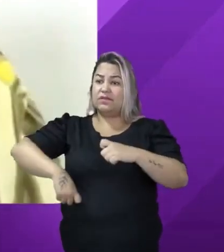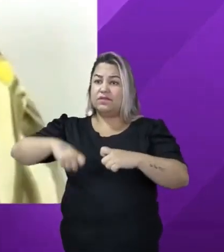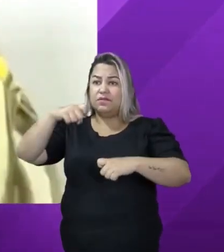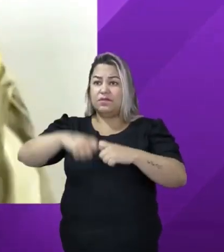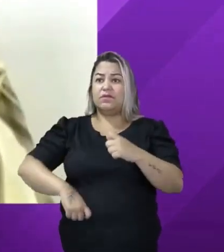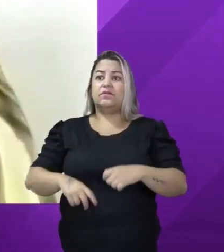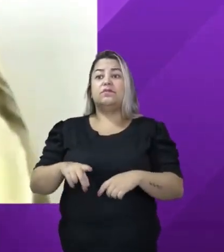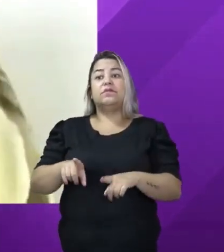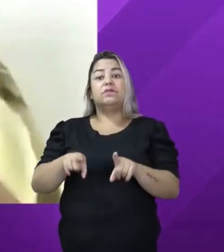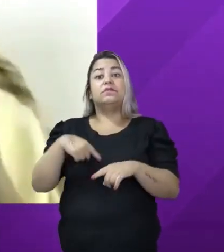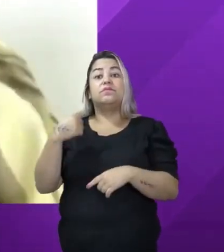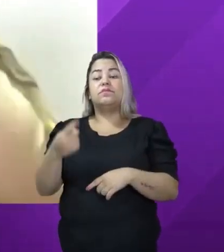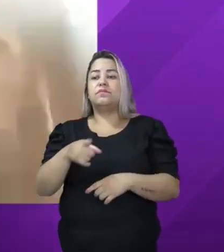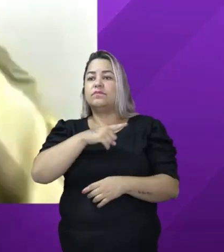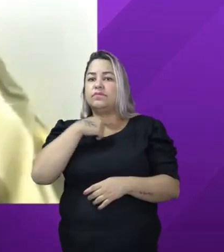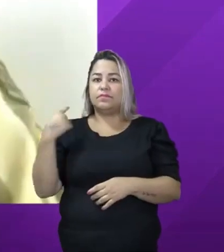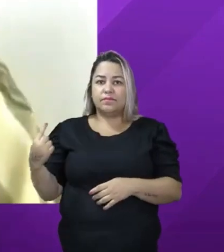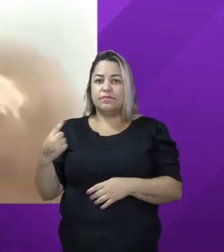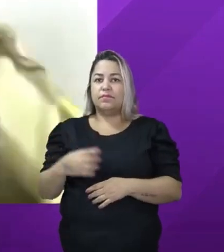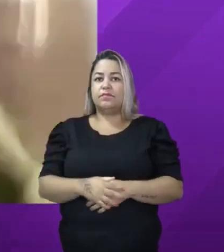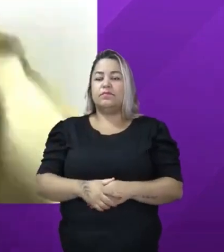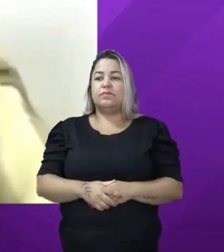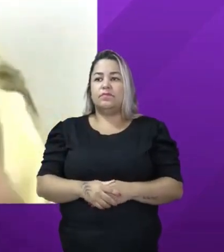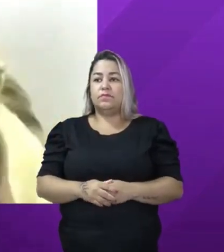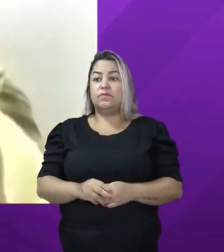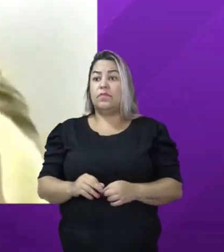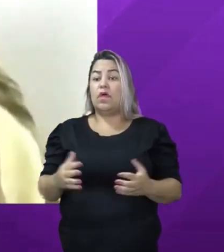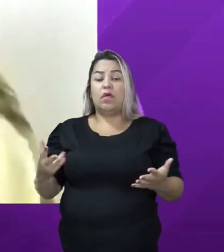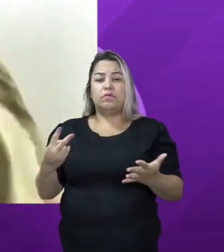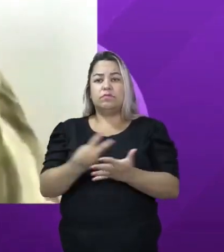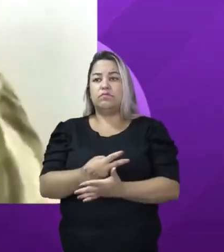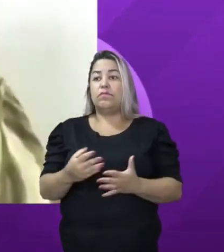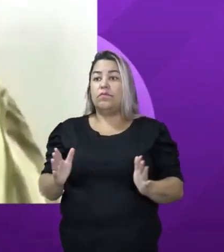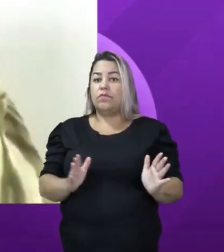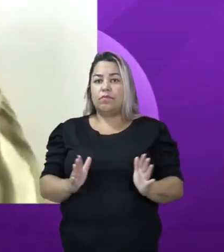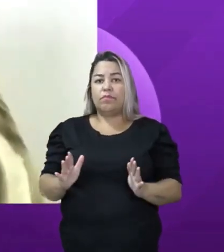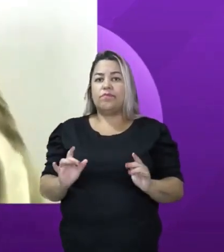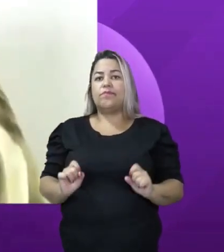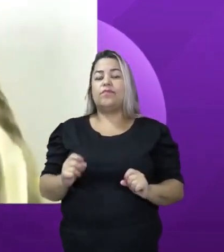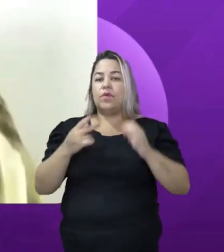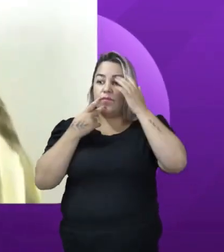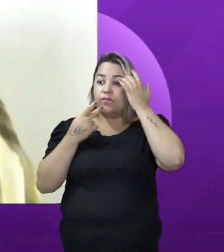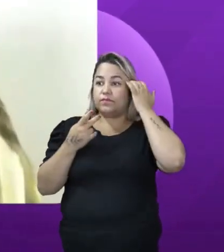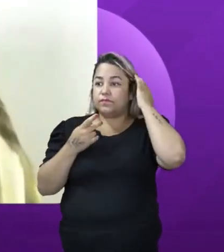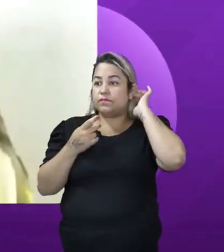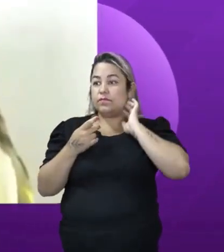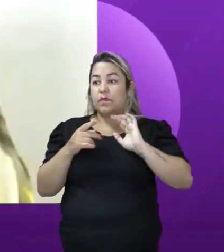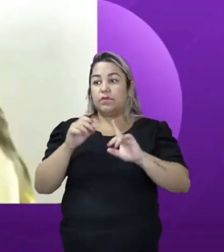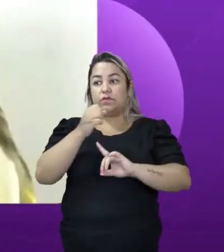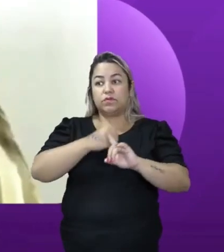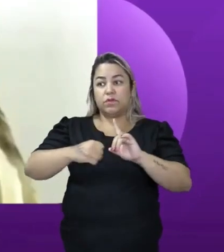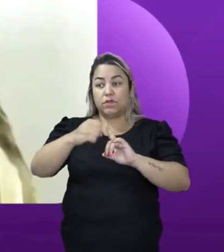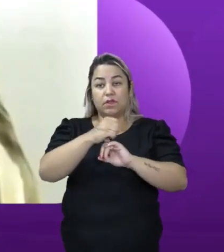depois ele vai me matar. Isso acontece de uma forma tão complexa, tão dinâmica, vamos falar assim, na nossa